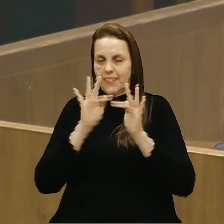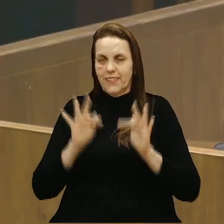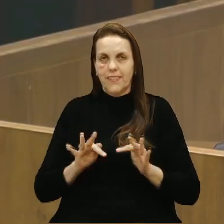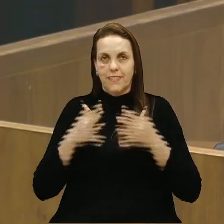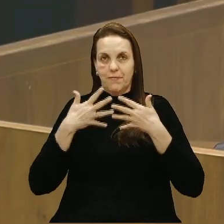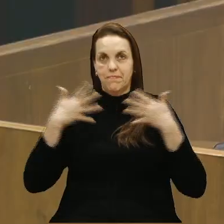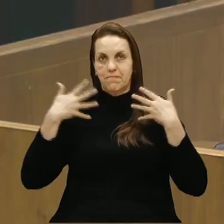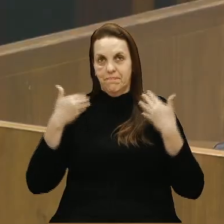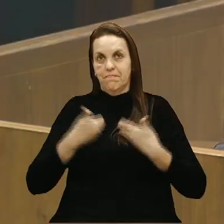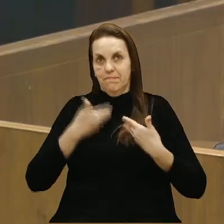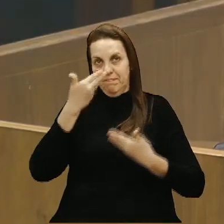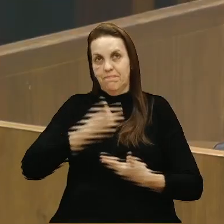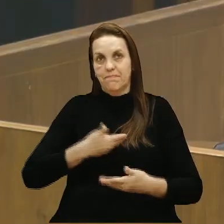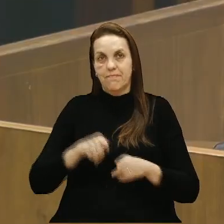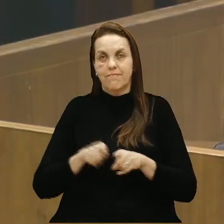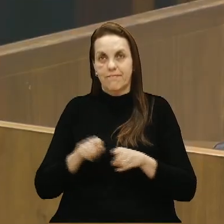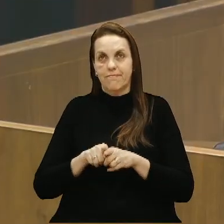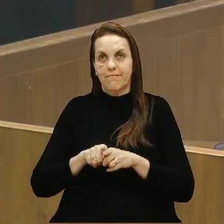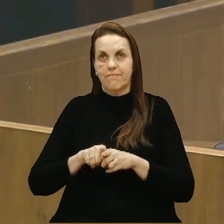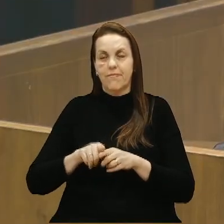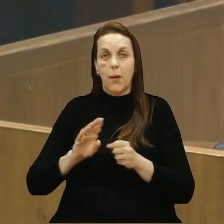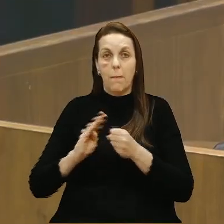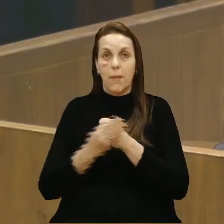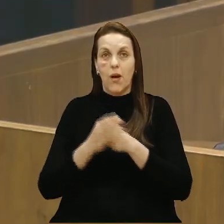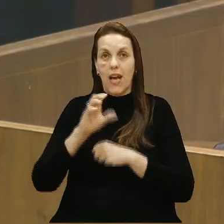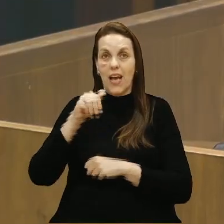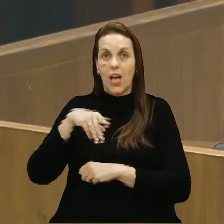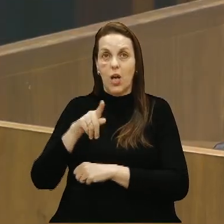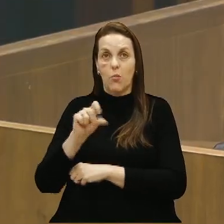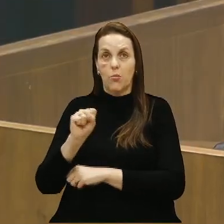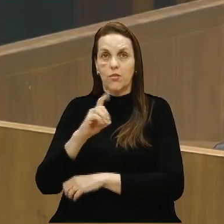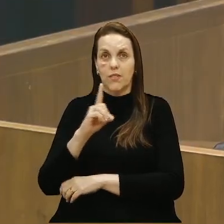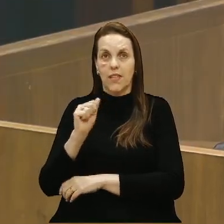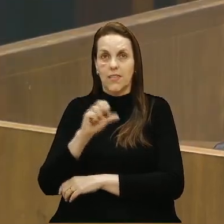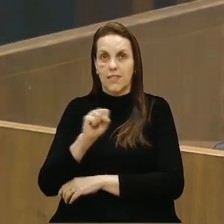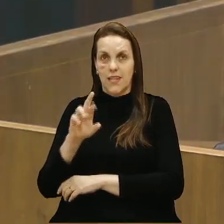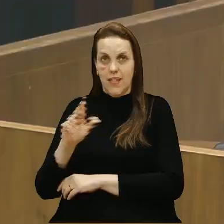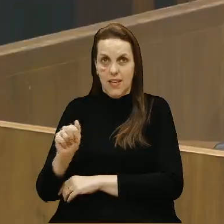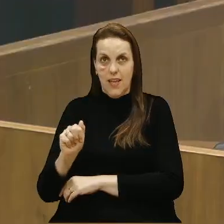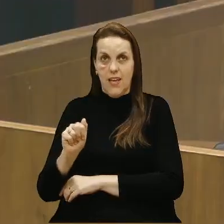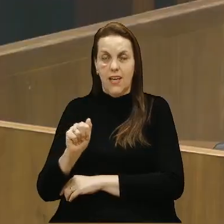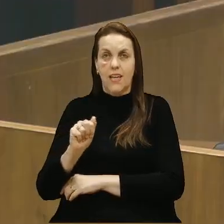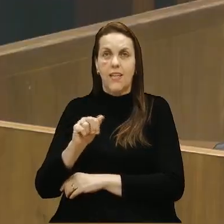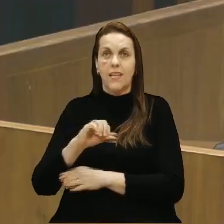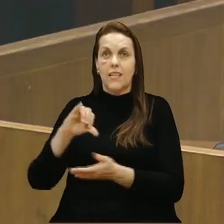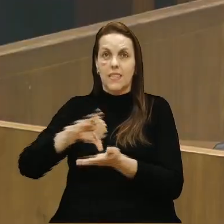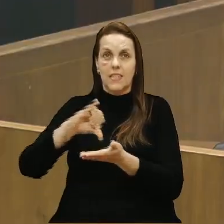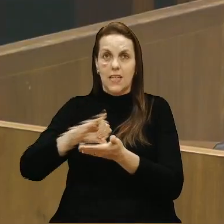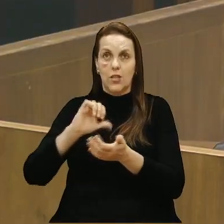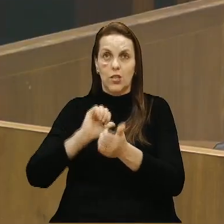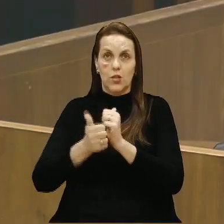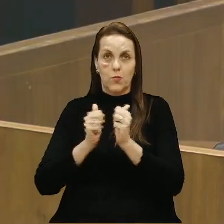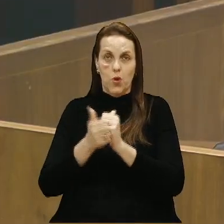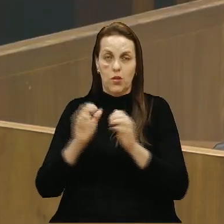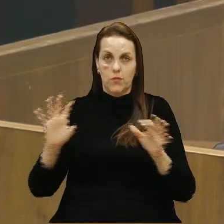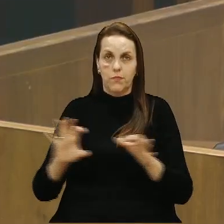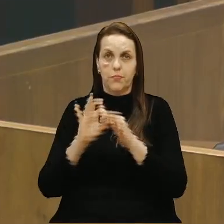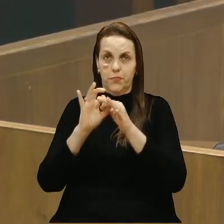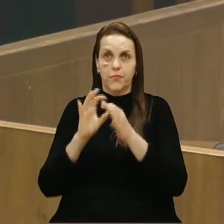porque tem a ver com o campus da Serra, que é o Centro de Esportes Unificados, a exemplo do que